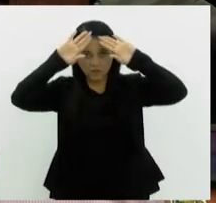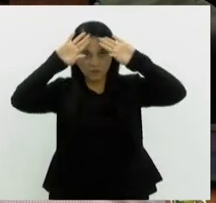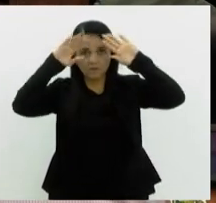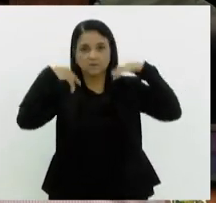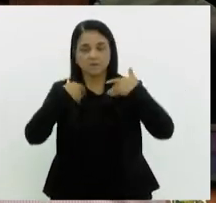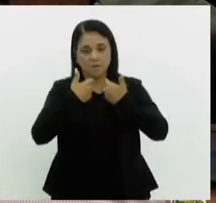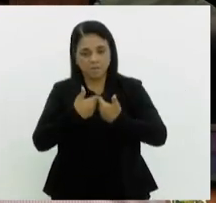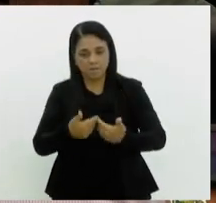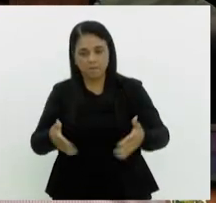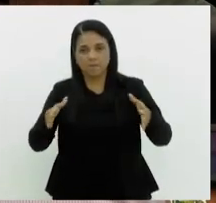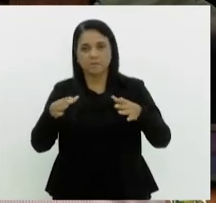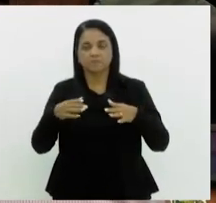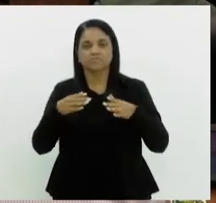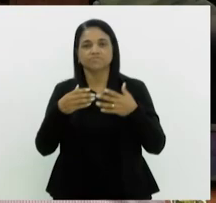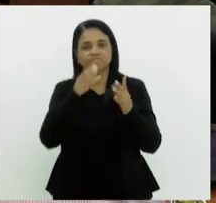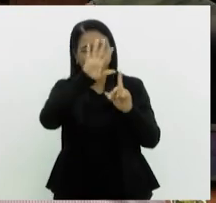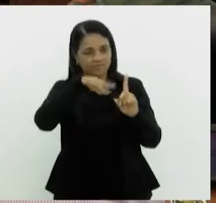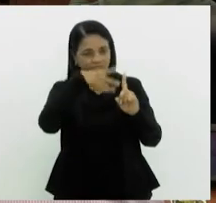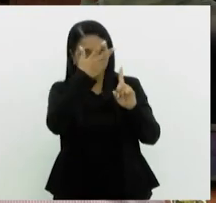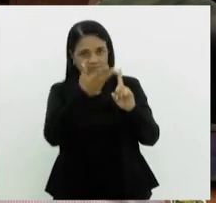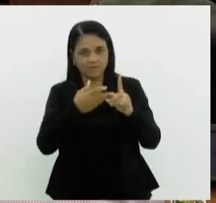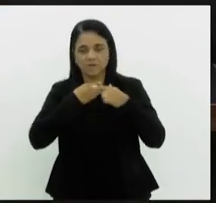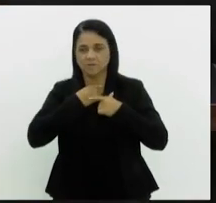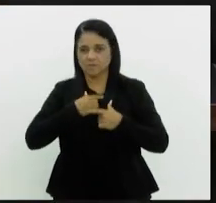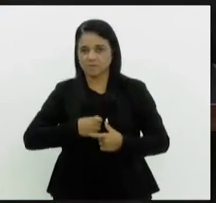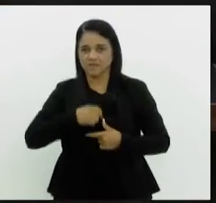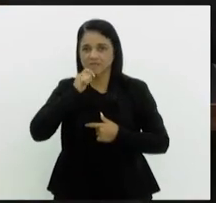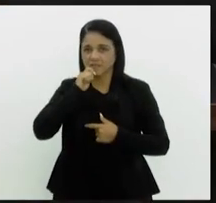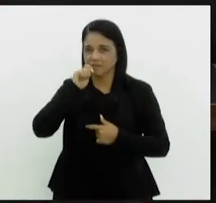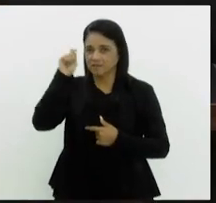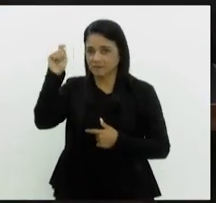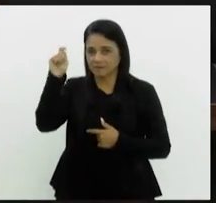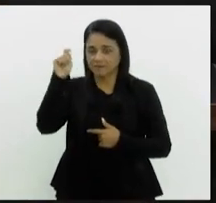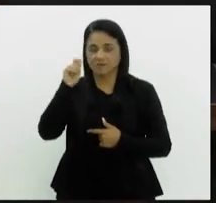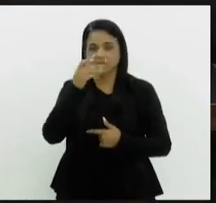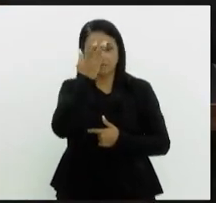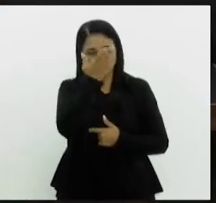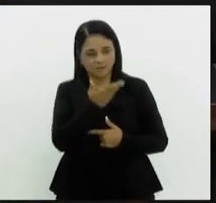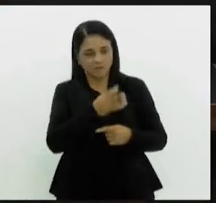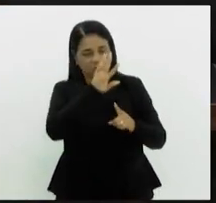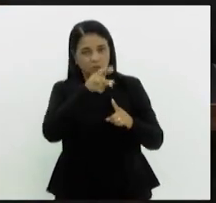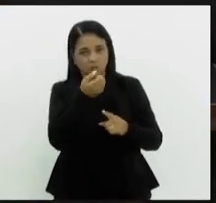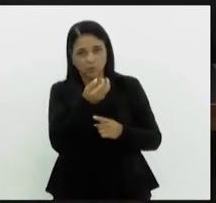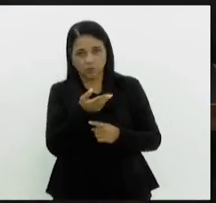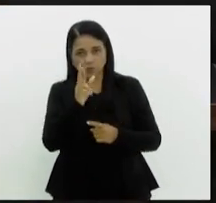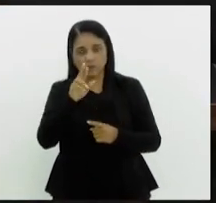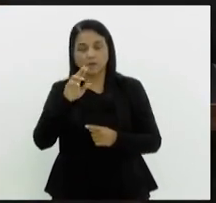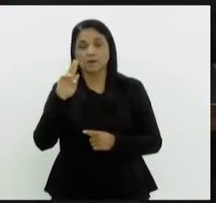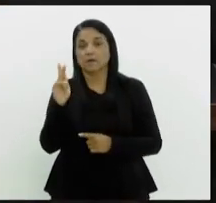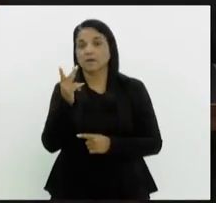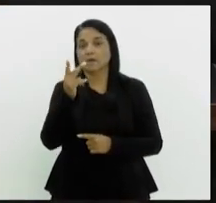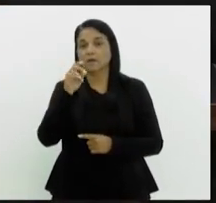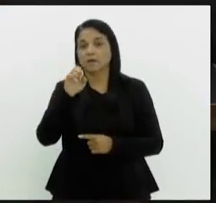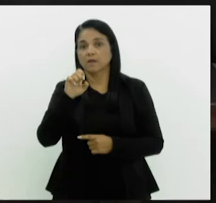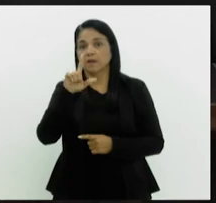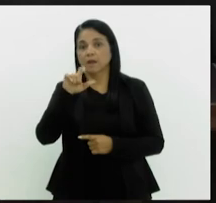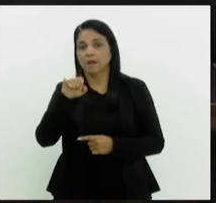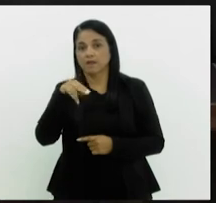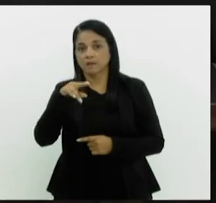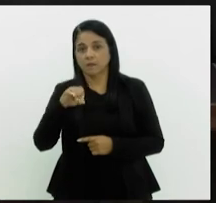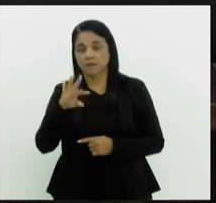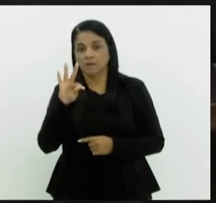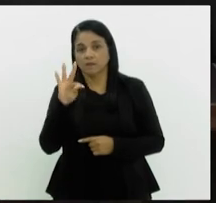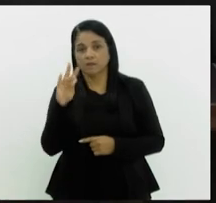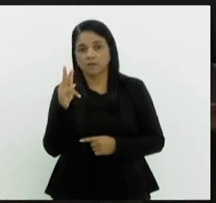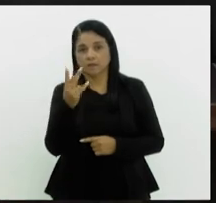esta sessão solene para a entrega da medalha Tiradentes à doutora Helena Teodoro, intelectual e ativista